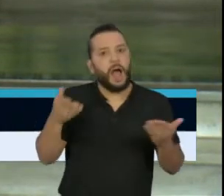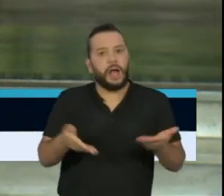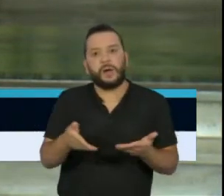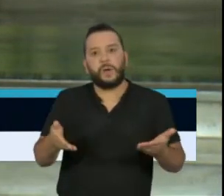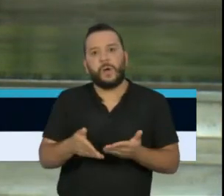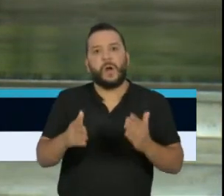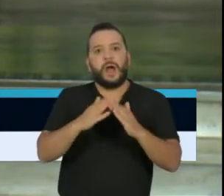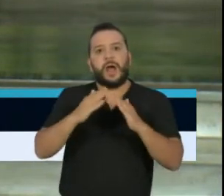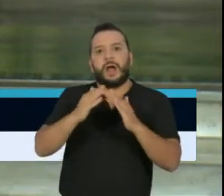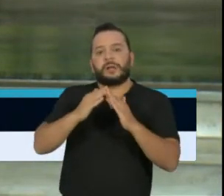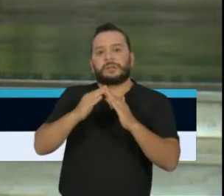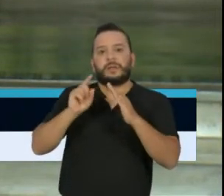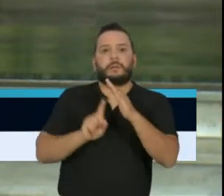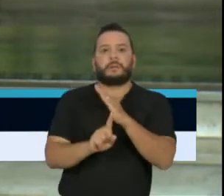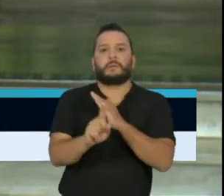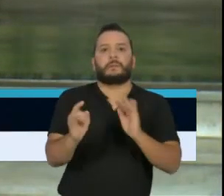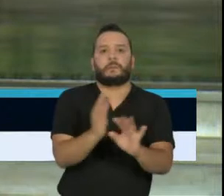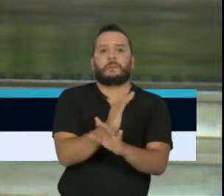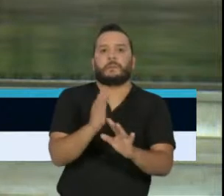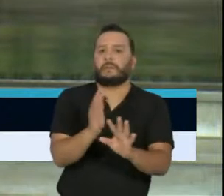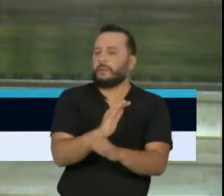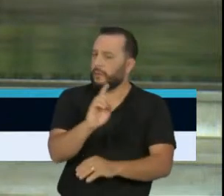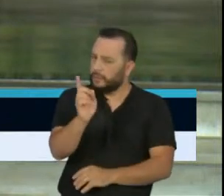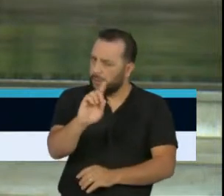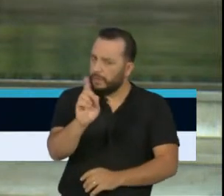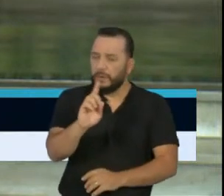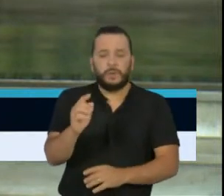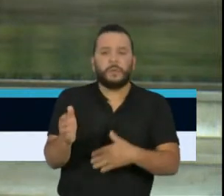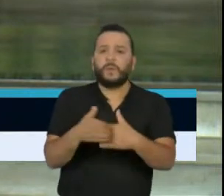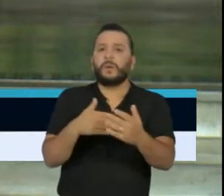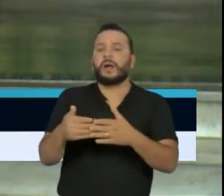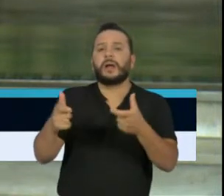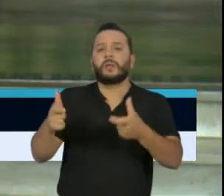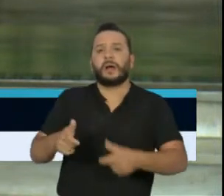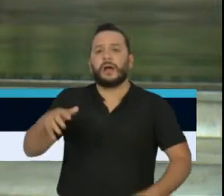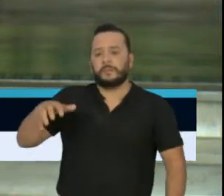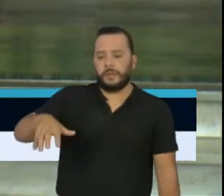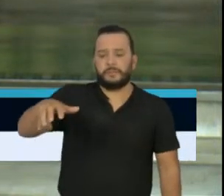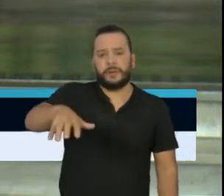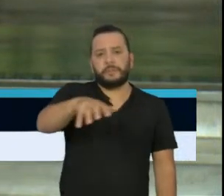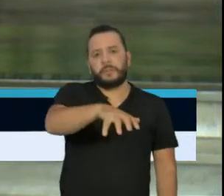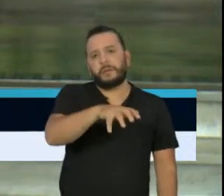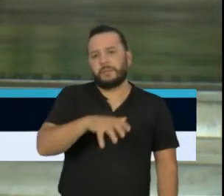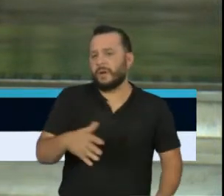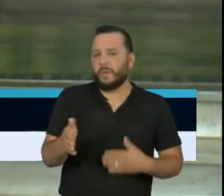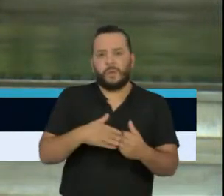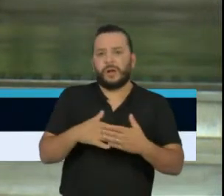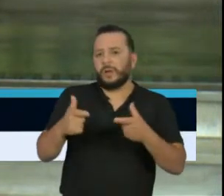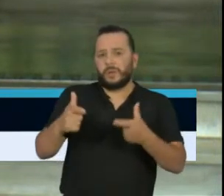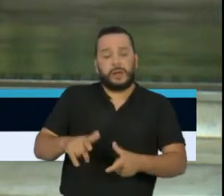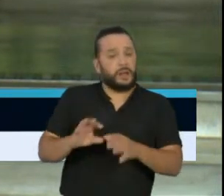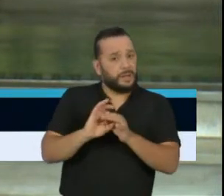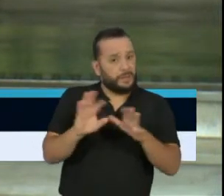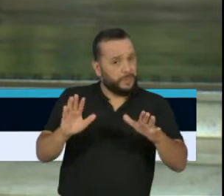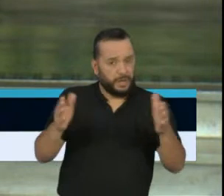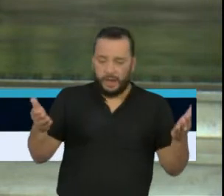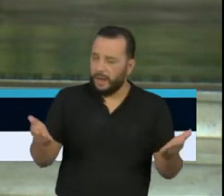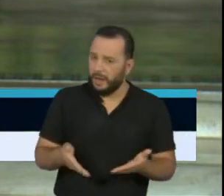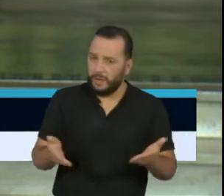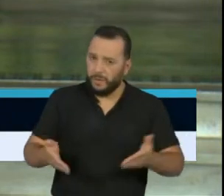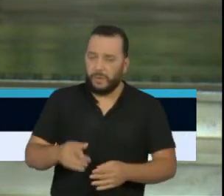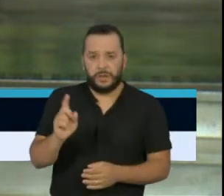que não cedam à pressão local, seja de onde for, para liberar, ainda que parcialmente,